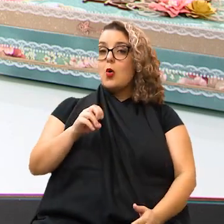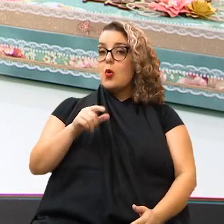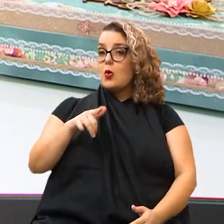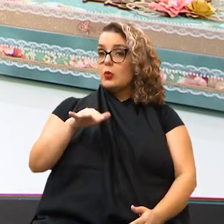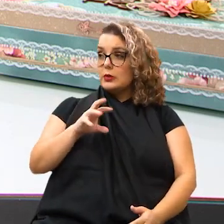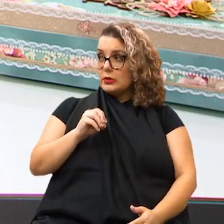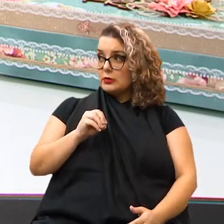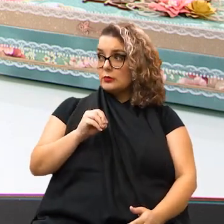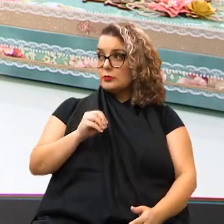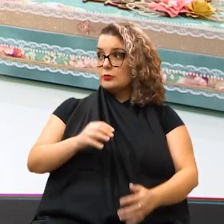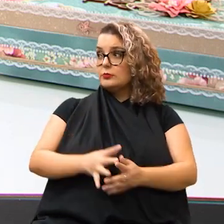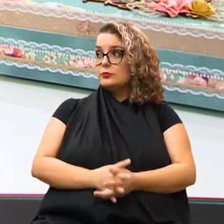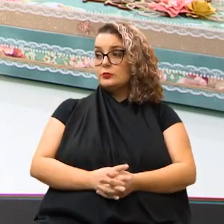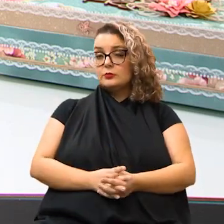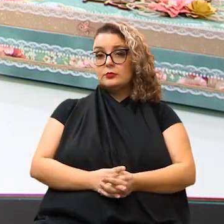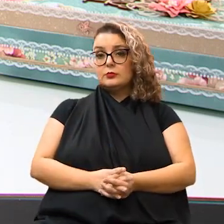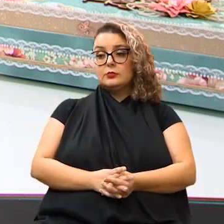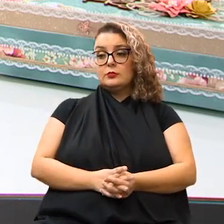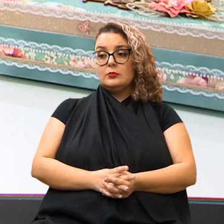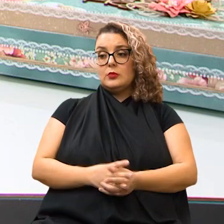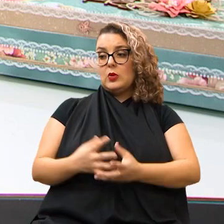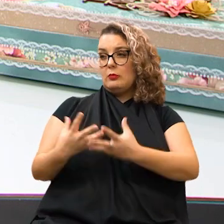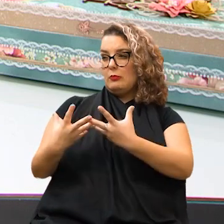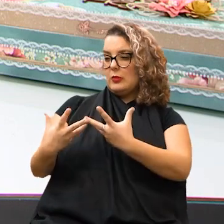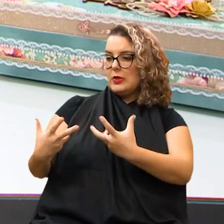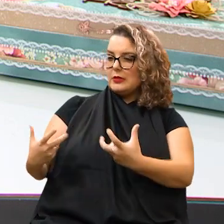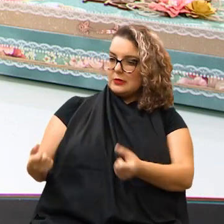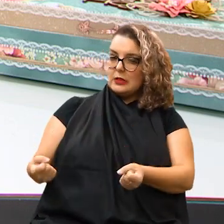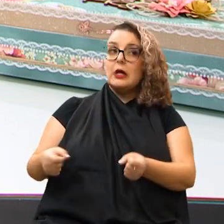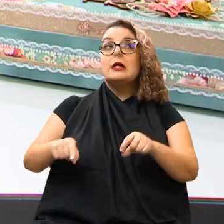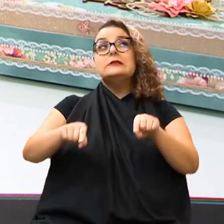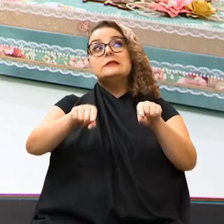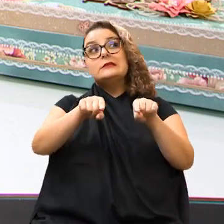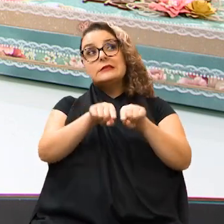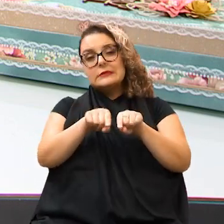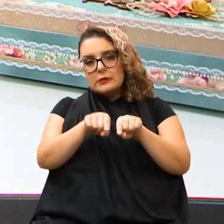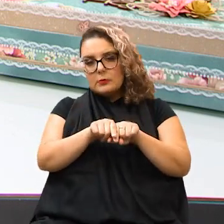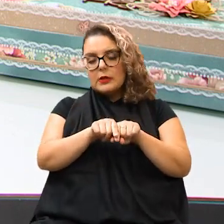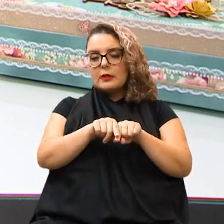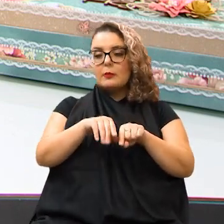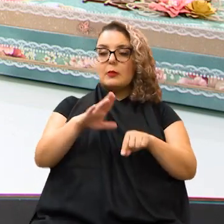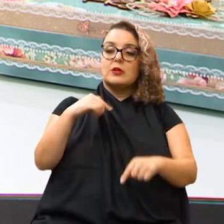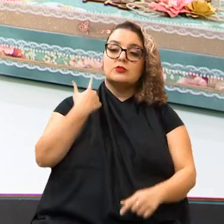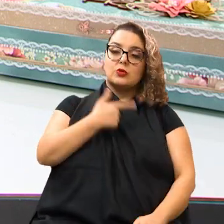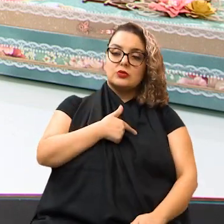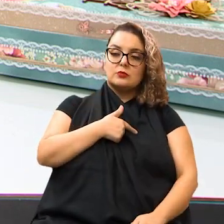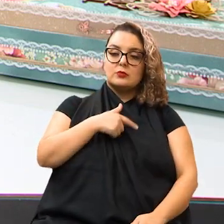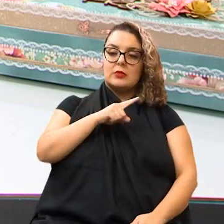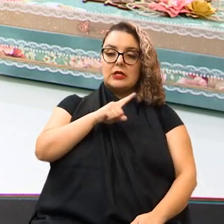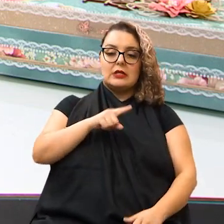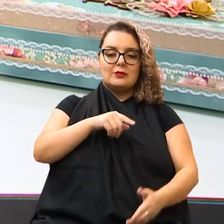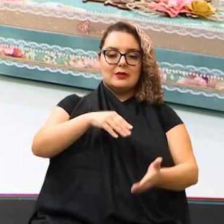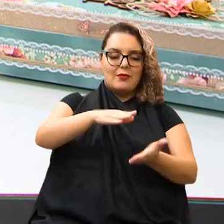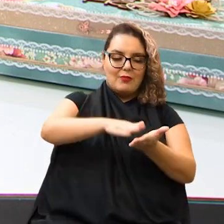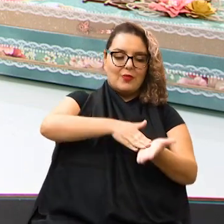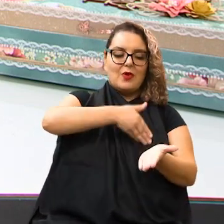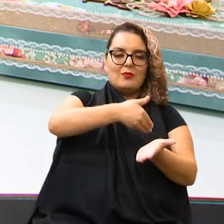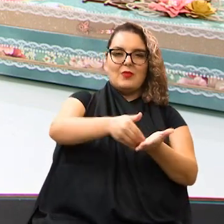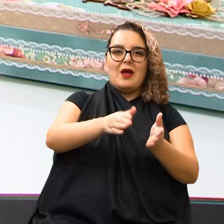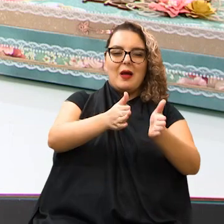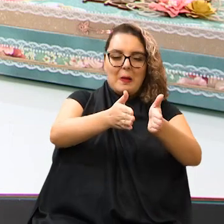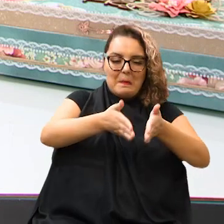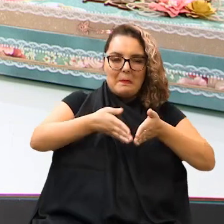rolinho de espuma ele vai ser... Para não deixar a tinta escorrer? Também, mas mais no nosso caso, para não deixar